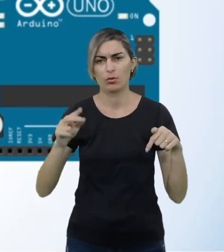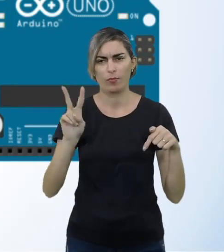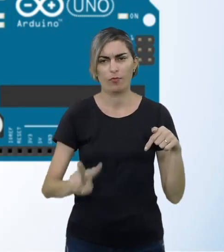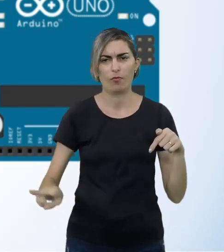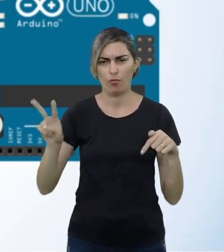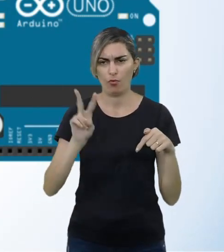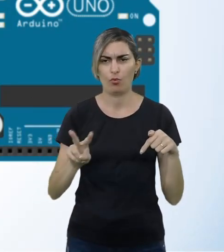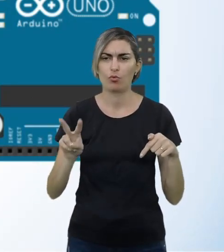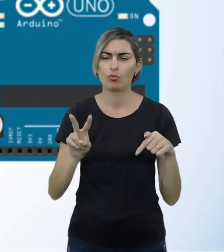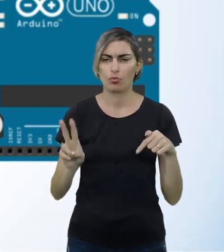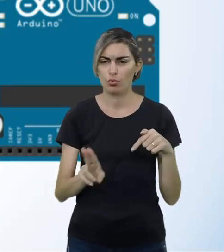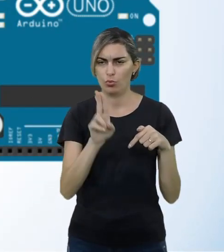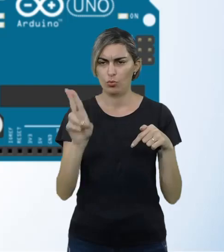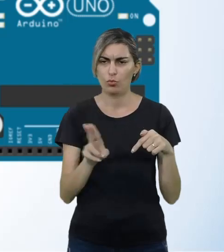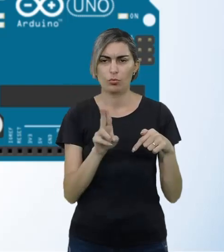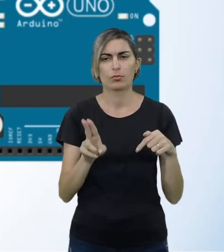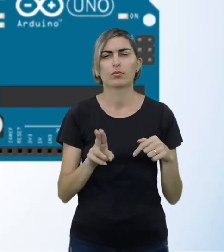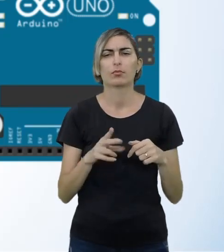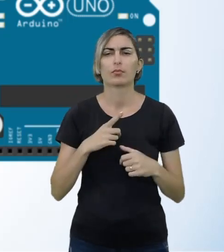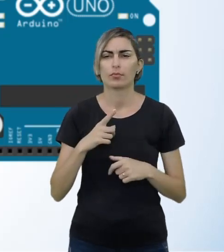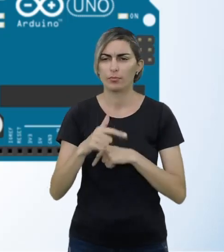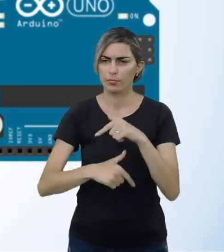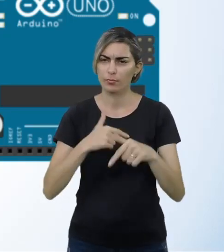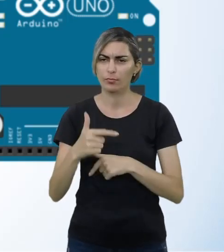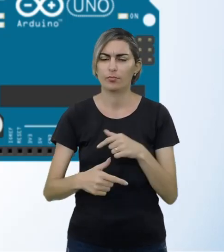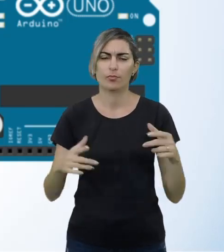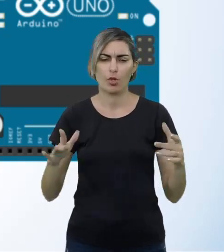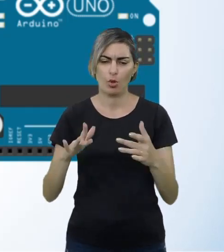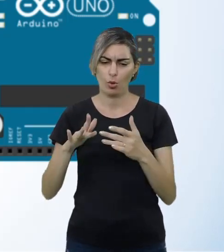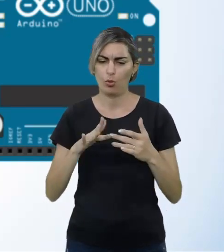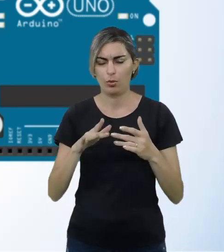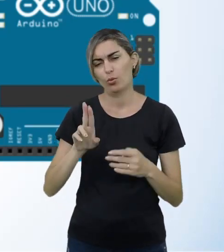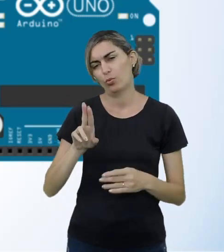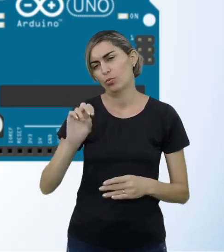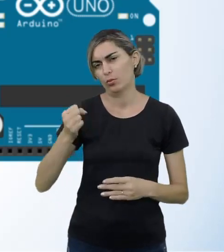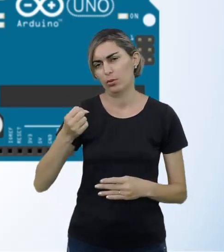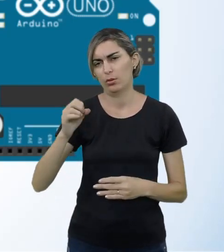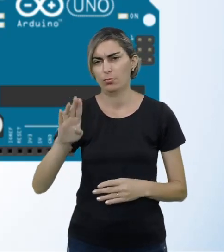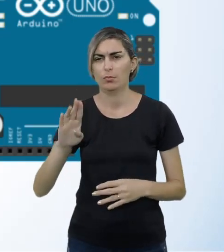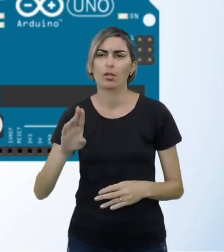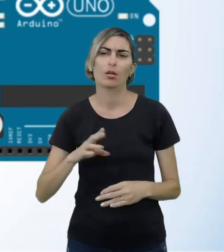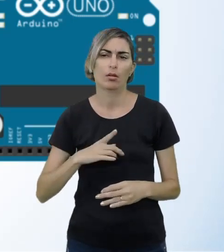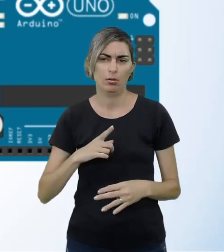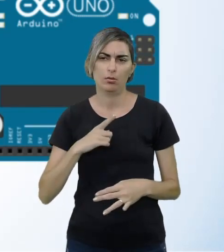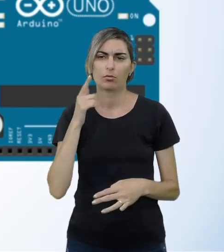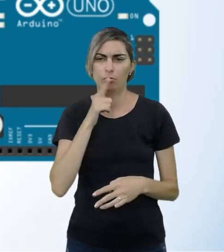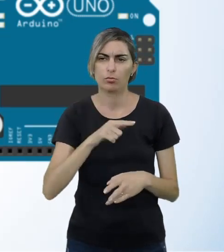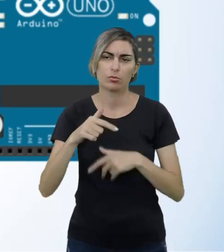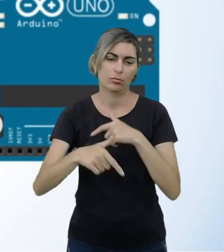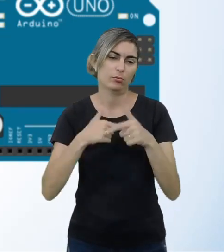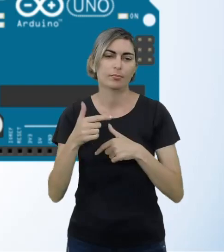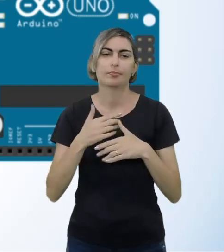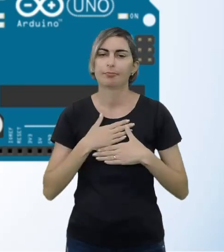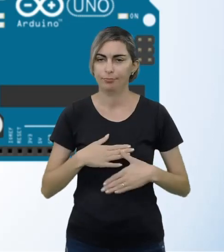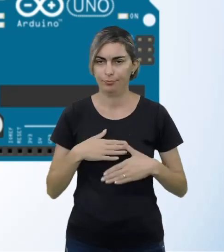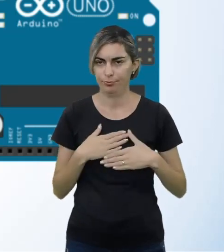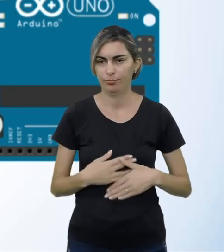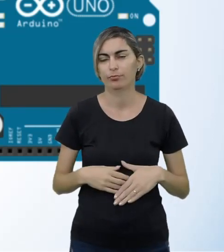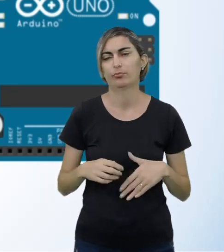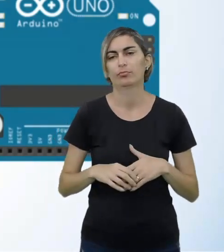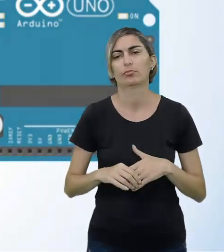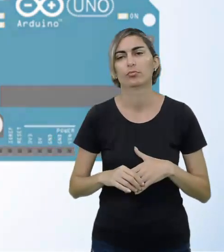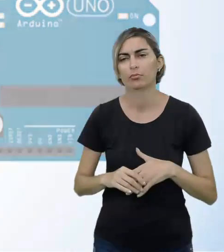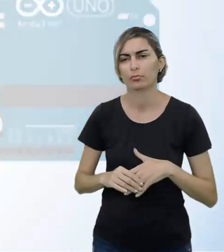que ele recebe com o uso de fonte externa. Quando a gente trabalha com conexão USB, 5 volts, ele consegue trabalhar tranquilamente,